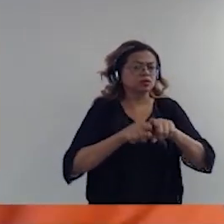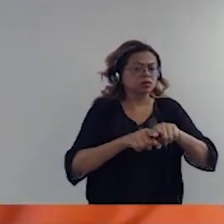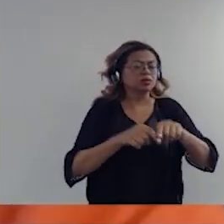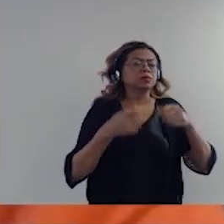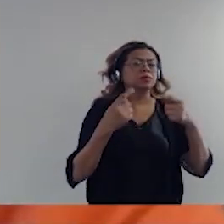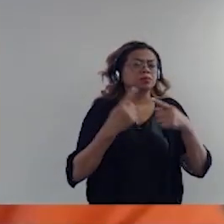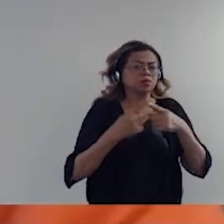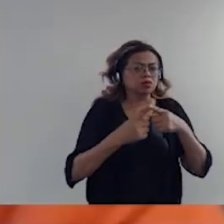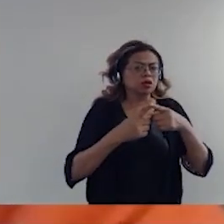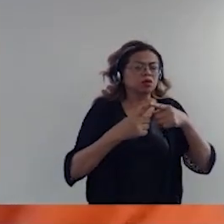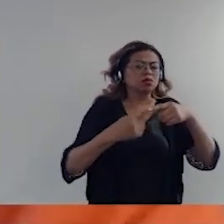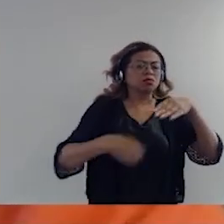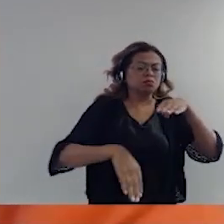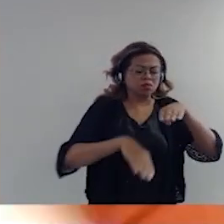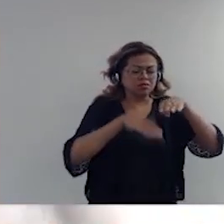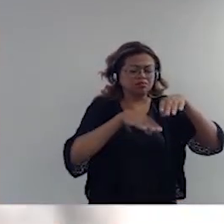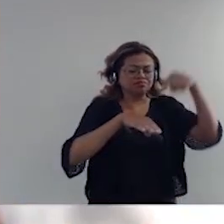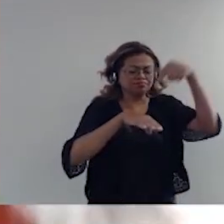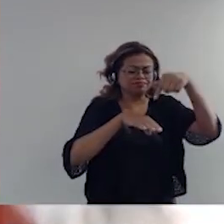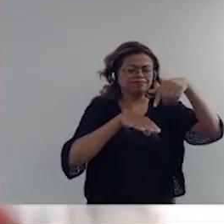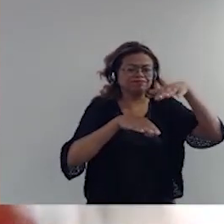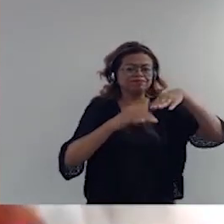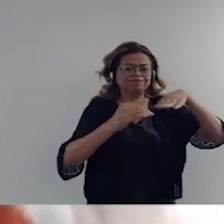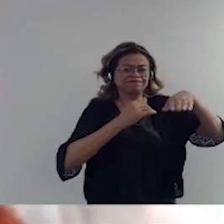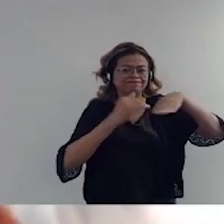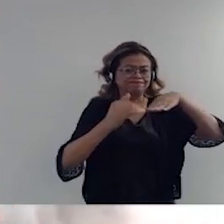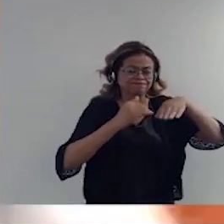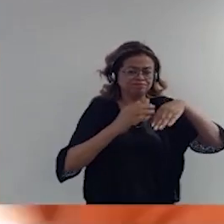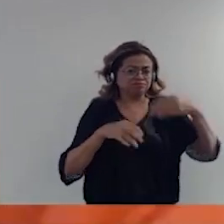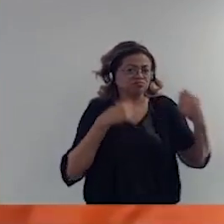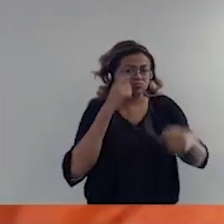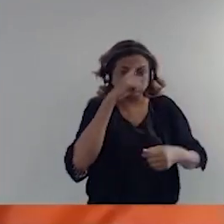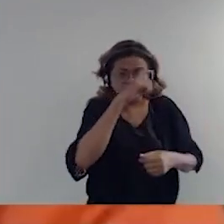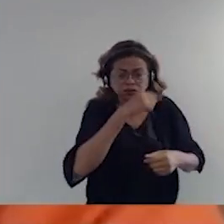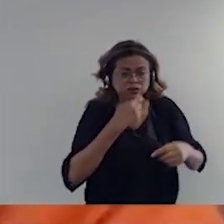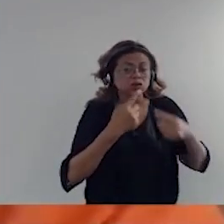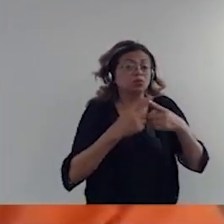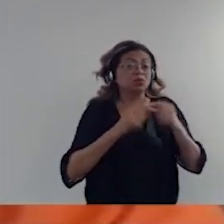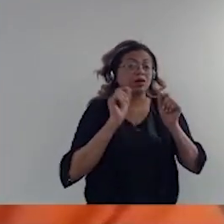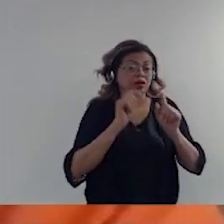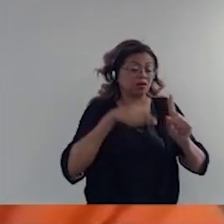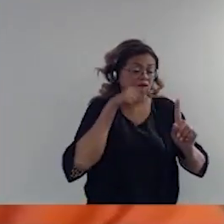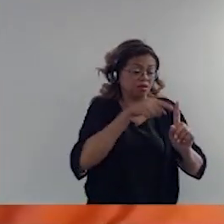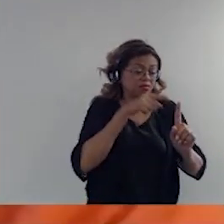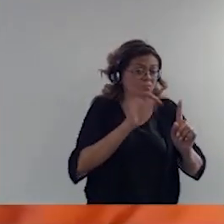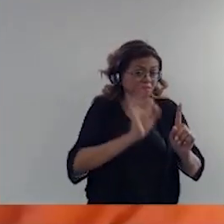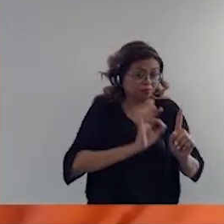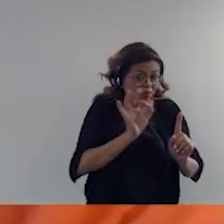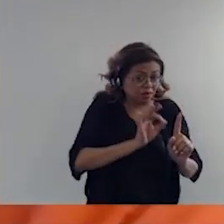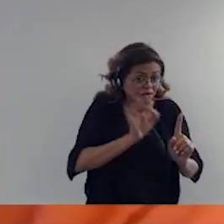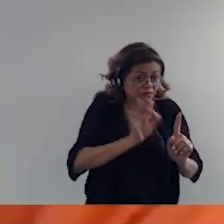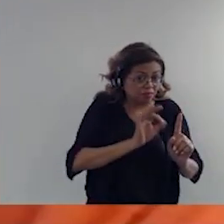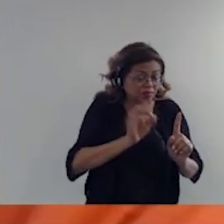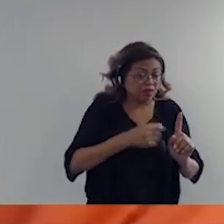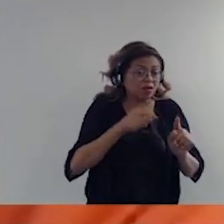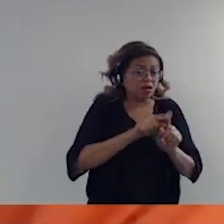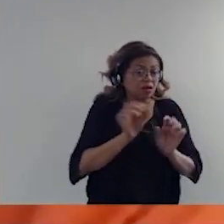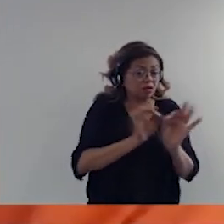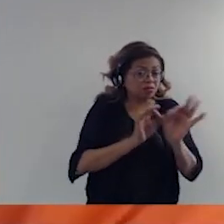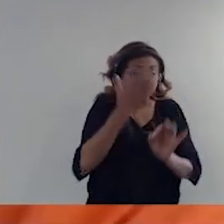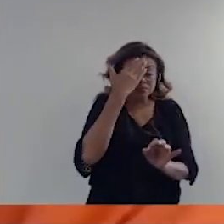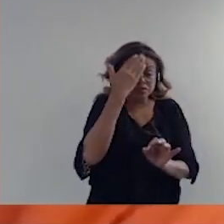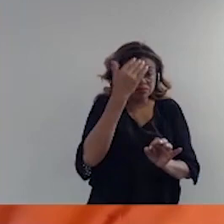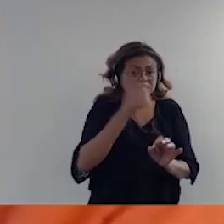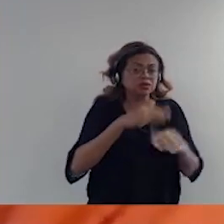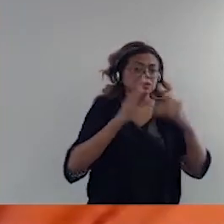de cidadania fragilizada. Então, para que o indivíduo seja potencializado, para que qualquer